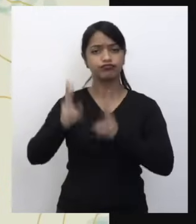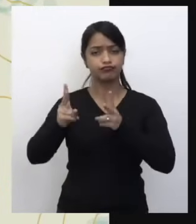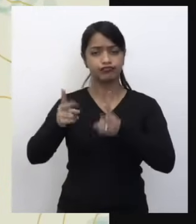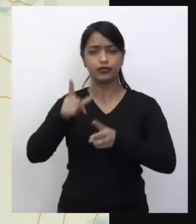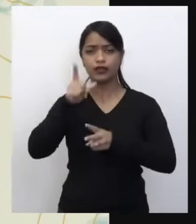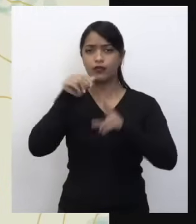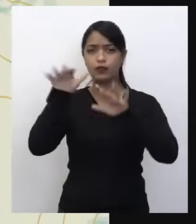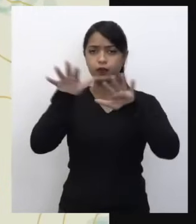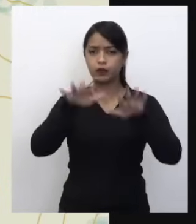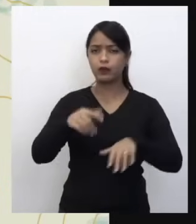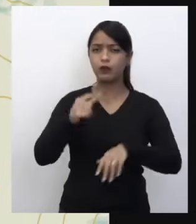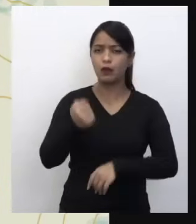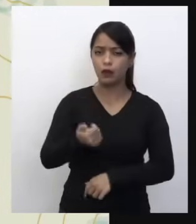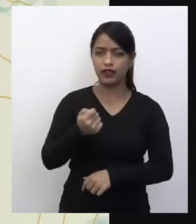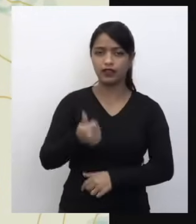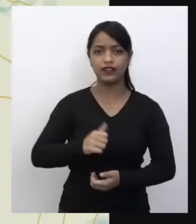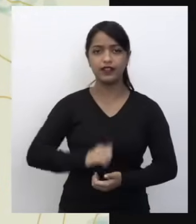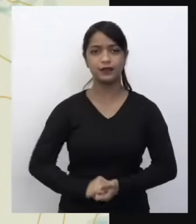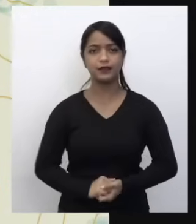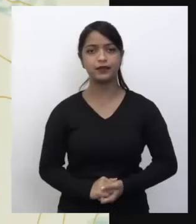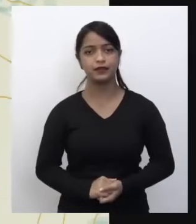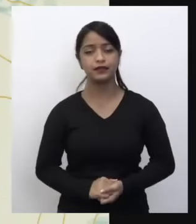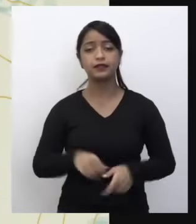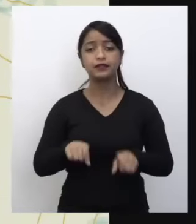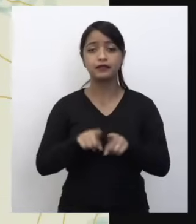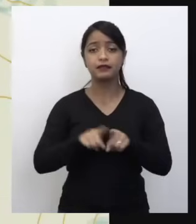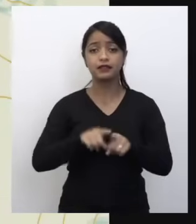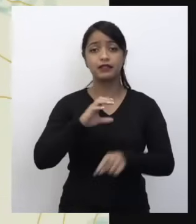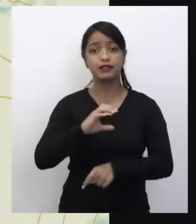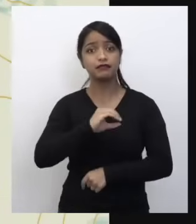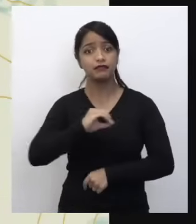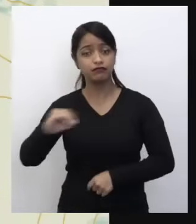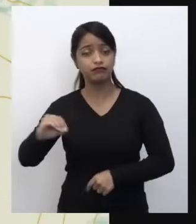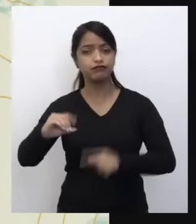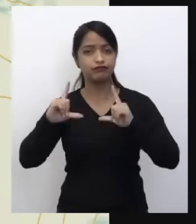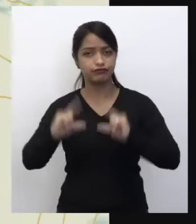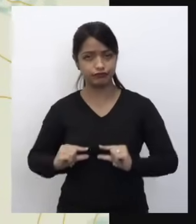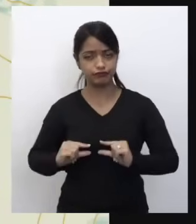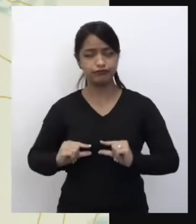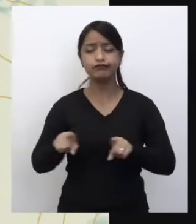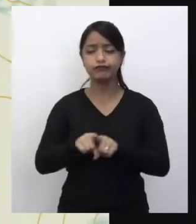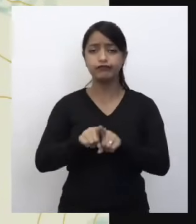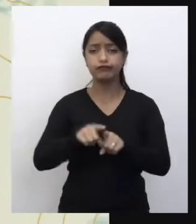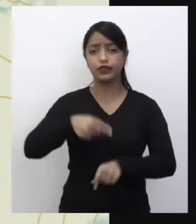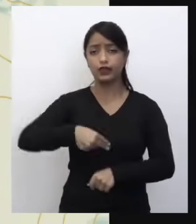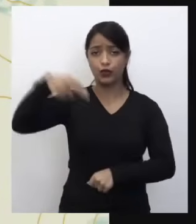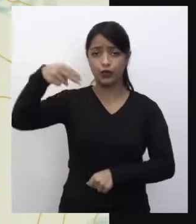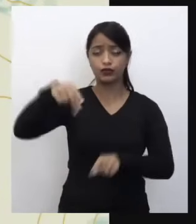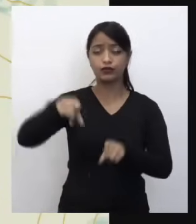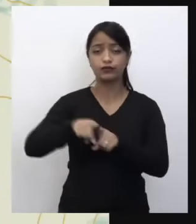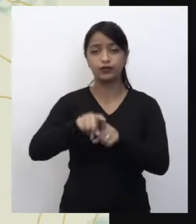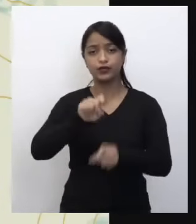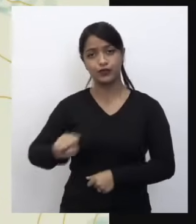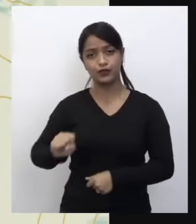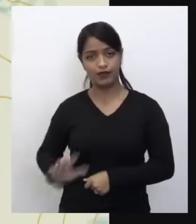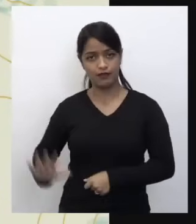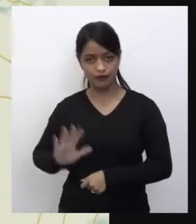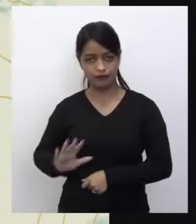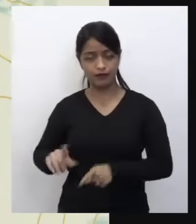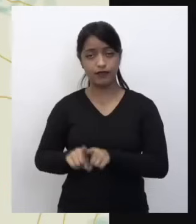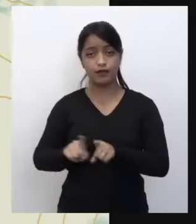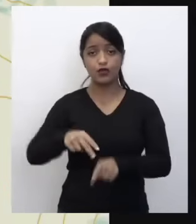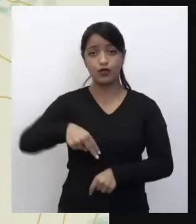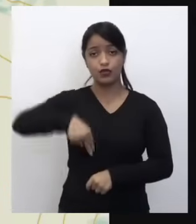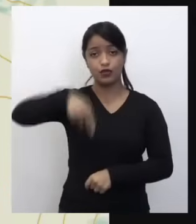boa parte da região centro-oeste, centro-sul da região norte, interior nordestino, boa parte da região sudeste, também chegando até o